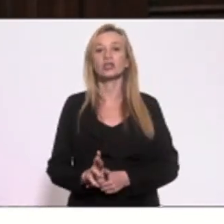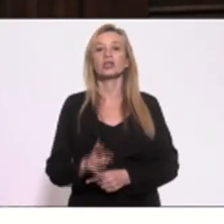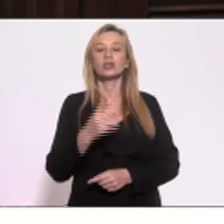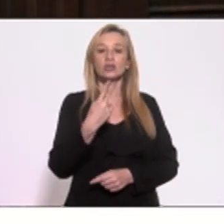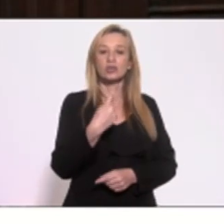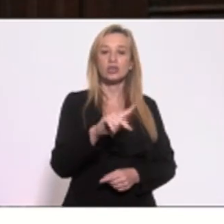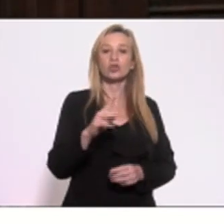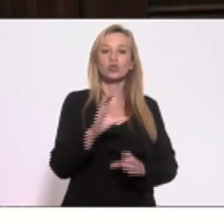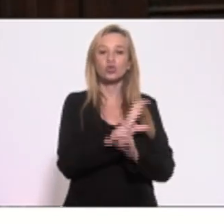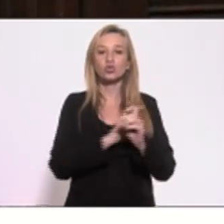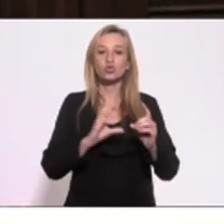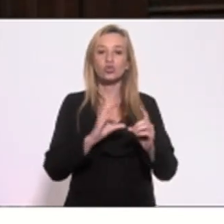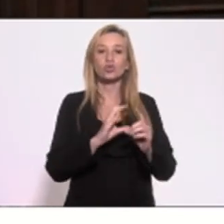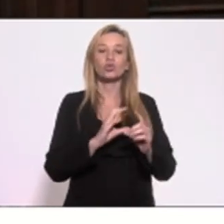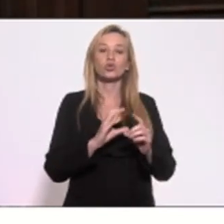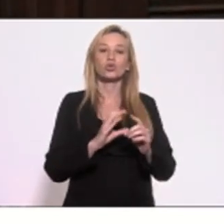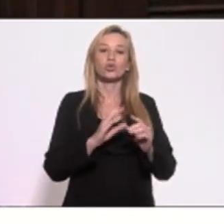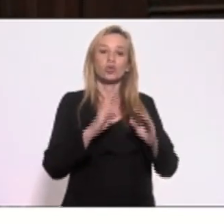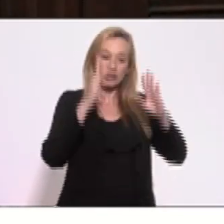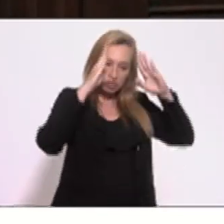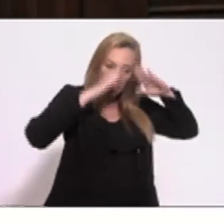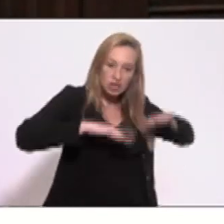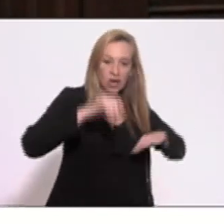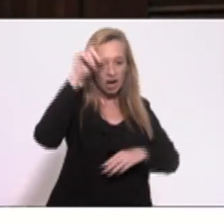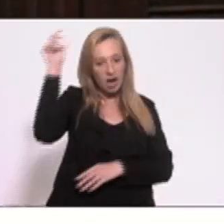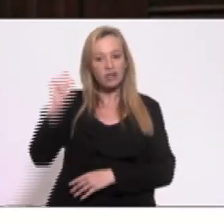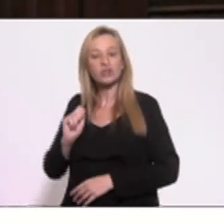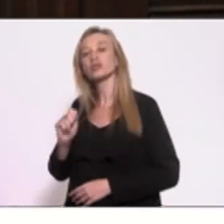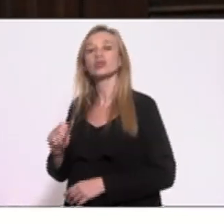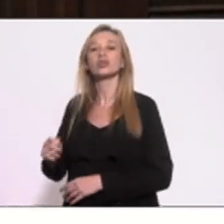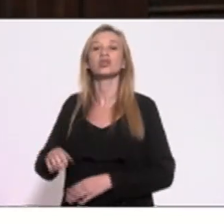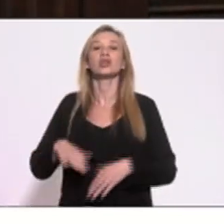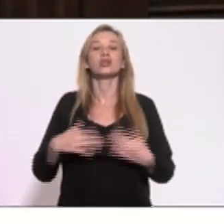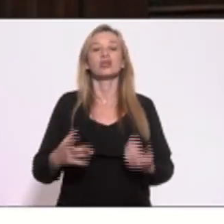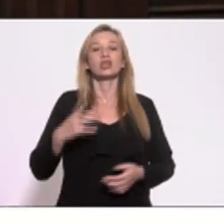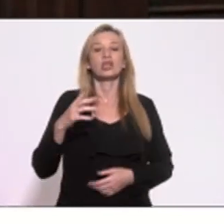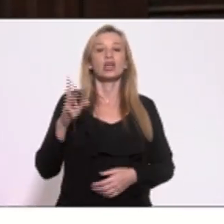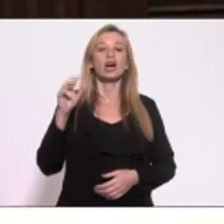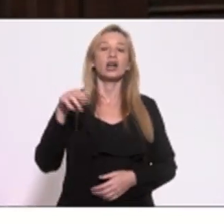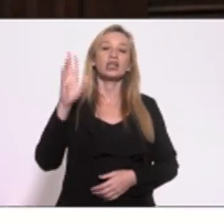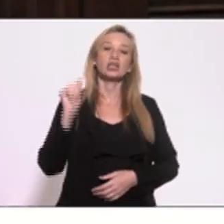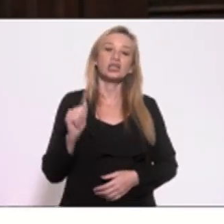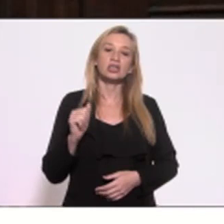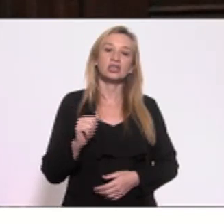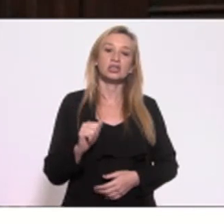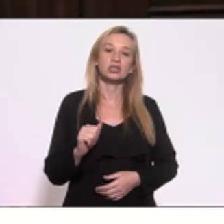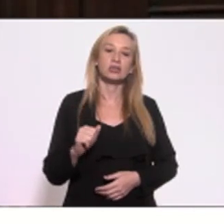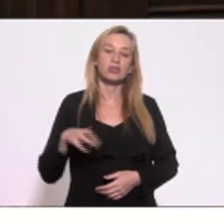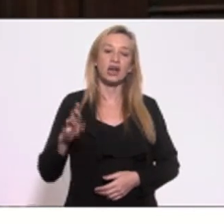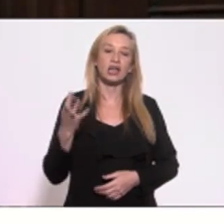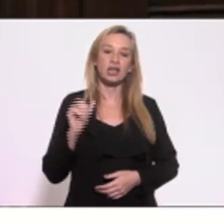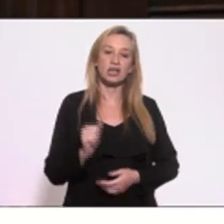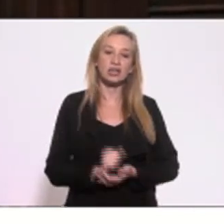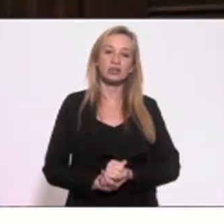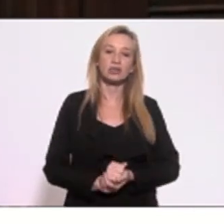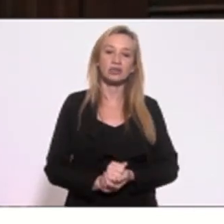seus cultos afros. Enfim, senhor presidente, Ana Maria Gonçalves me traz